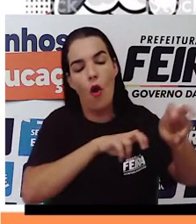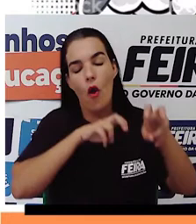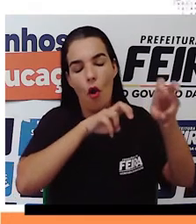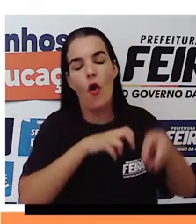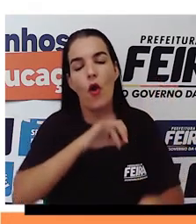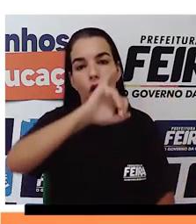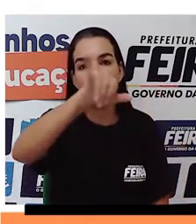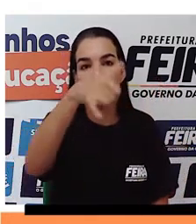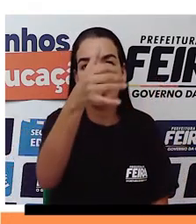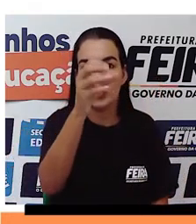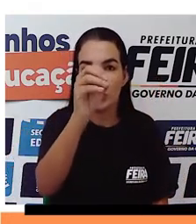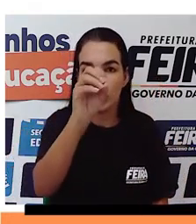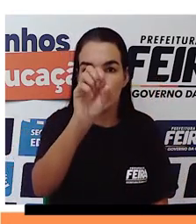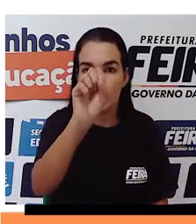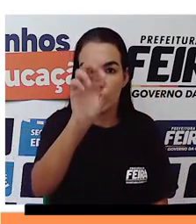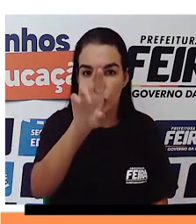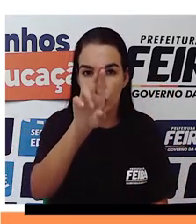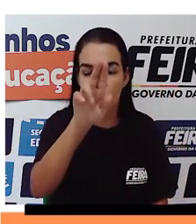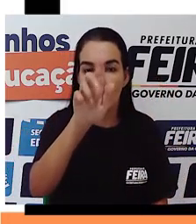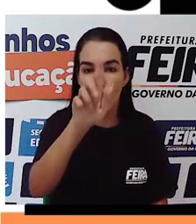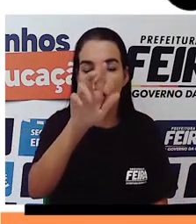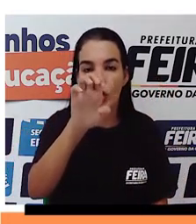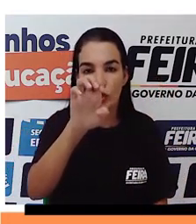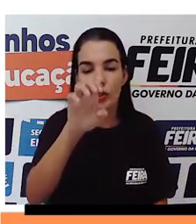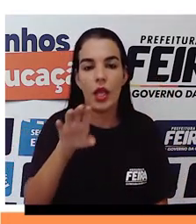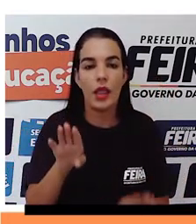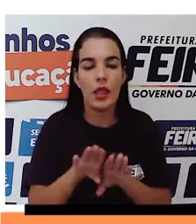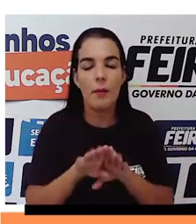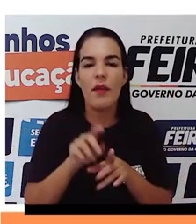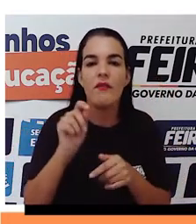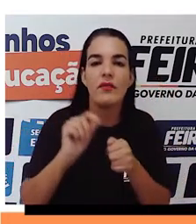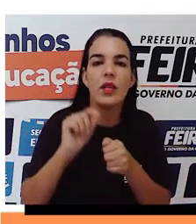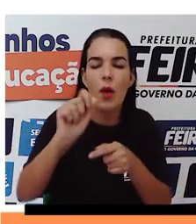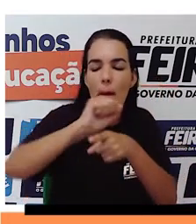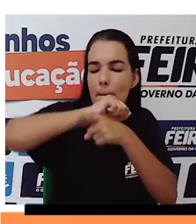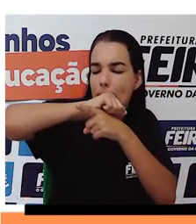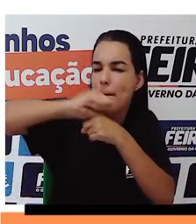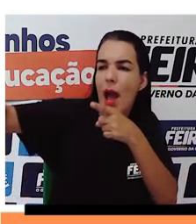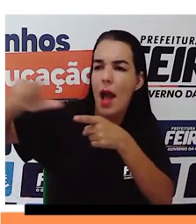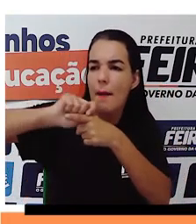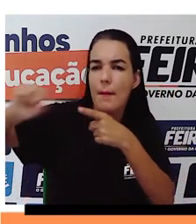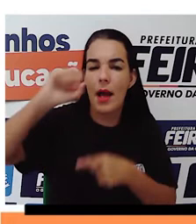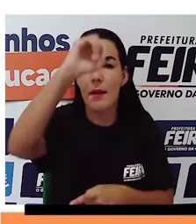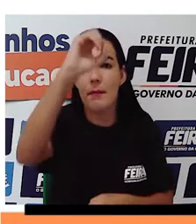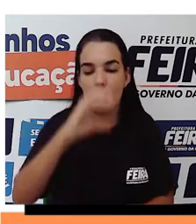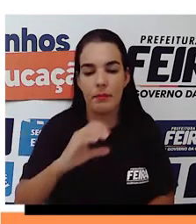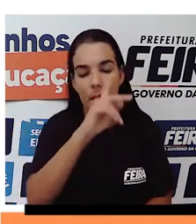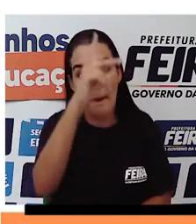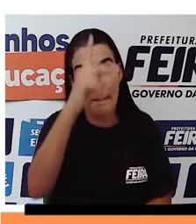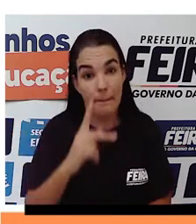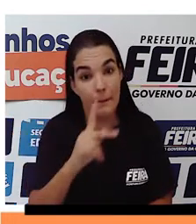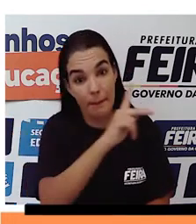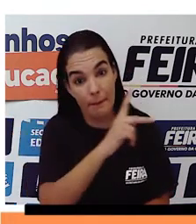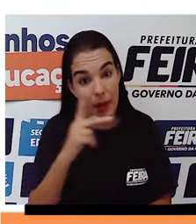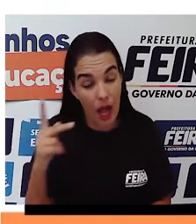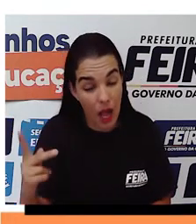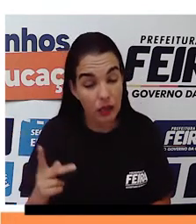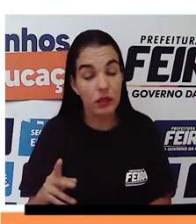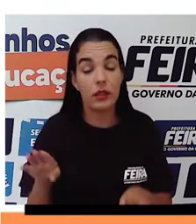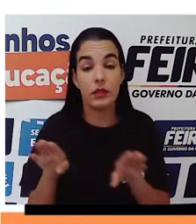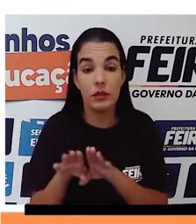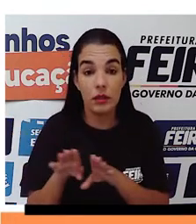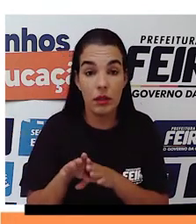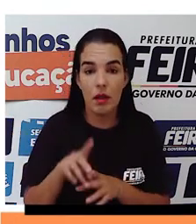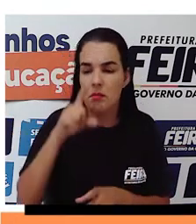Manuel Beckmann e Thomas Beckmann, expulsaram os jesuítas, saquearam os armazéns da Companhia de Comércio, depuseram